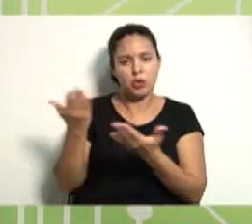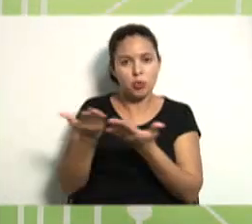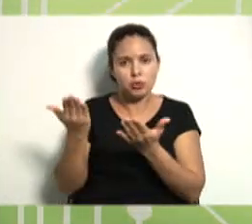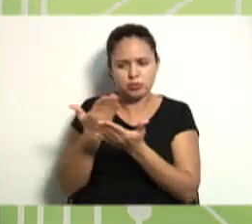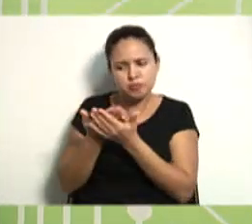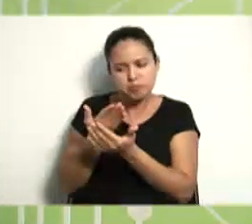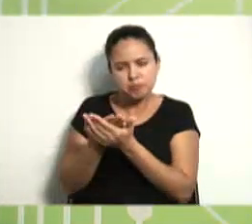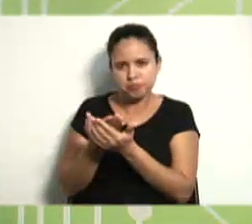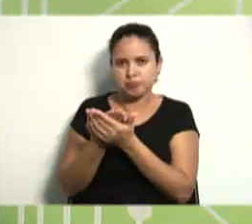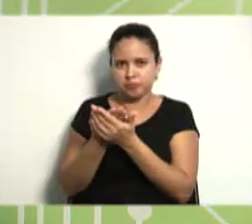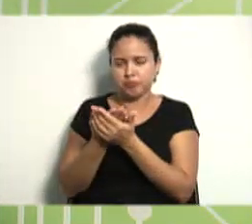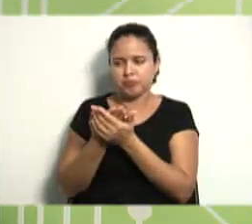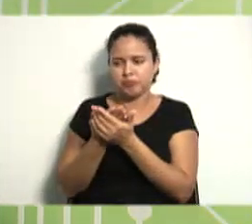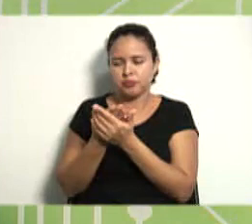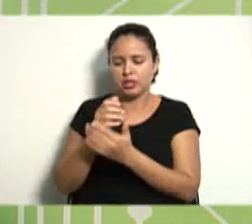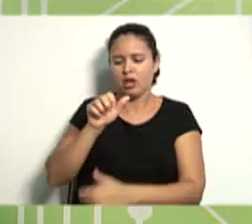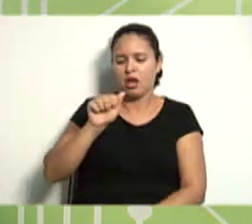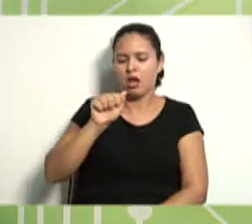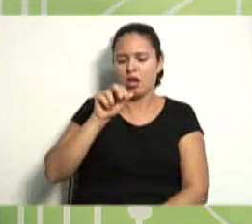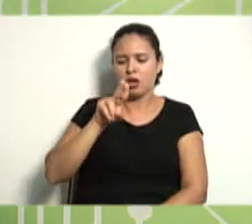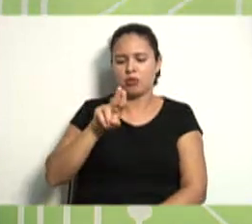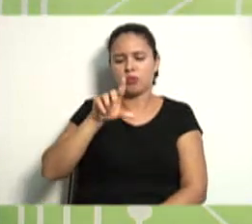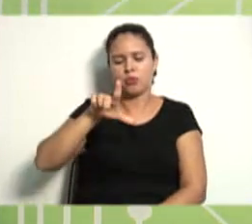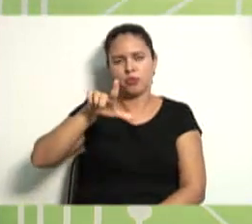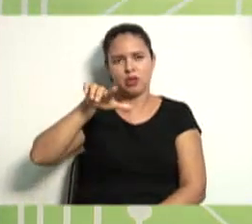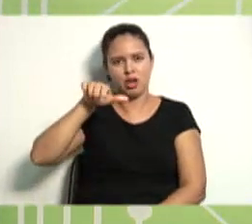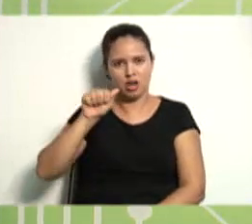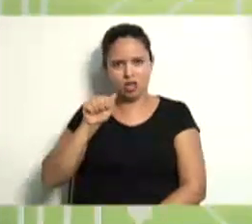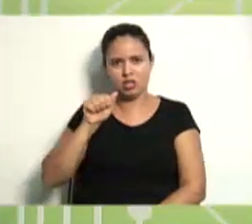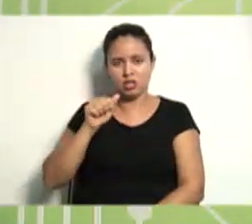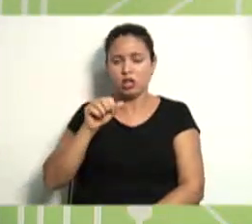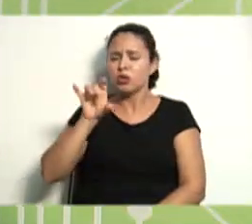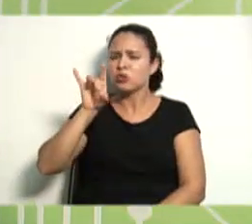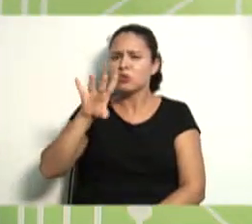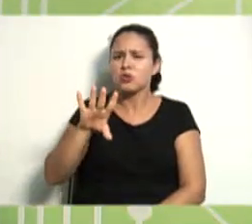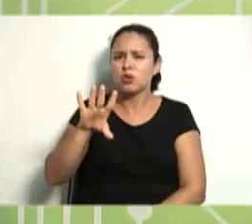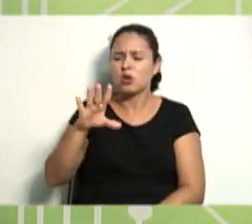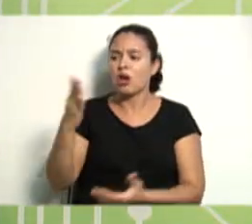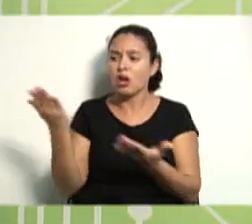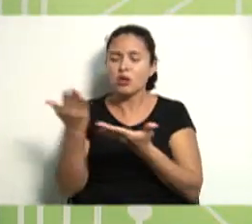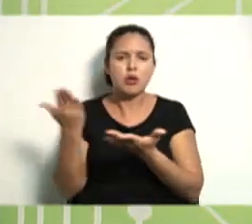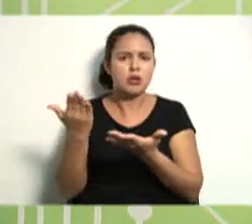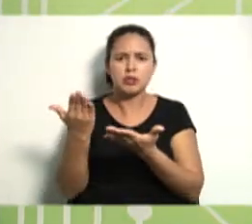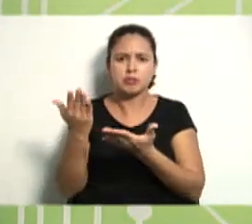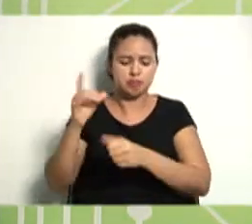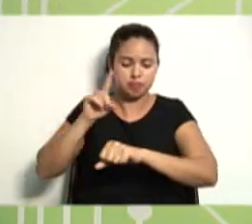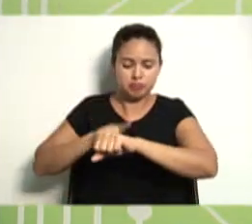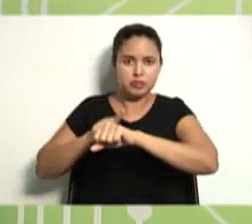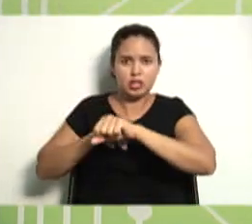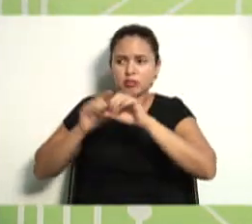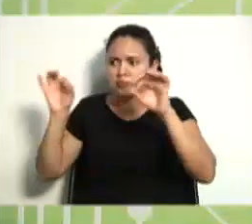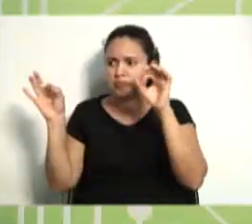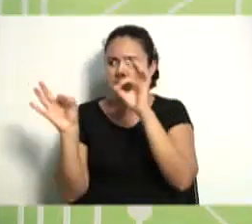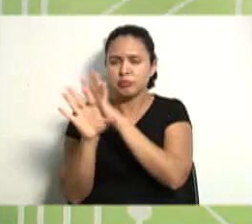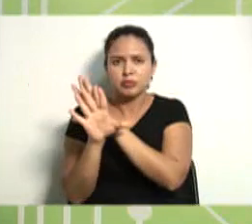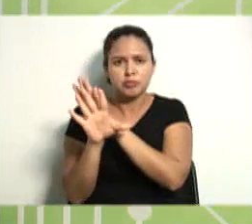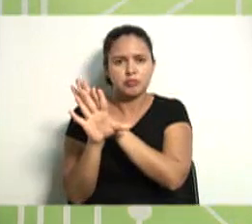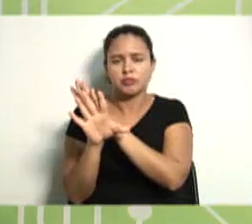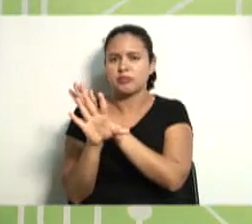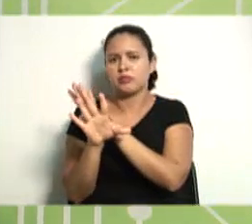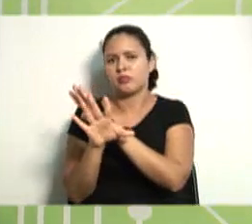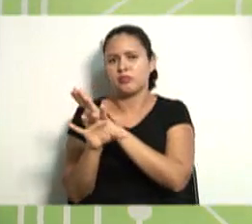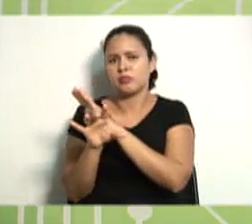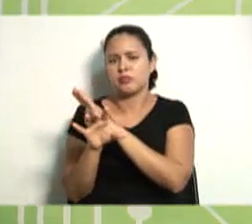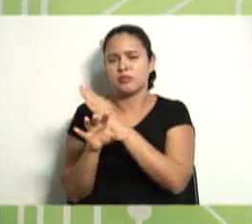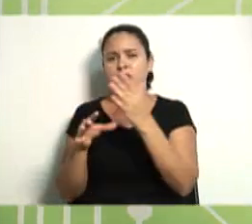Essa aula, ela só existe no momento em que nós estamos aqui. Quando acabar o tempo, fechar a porta, essa